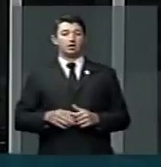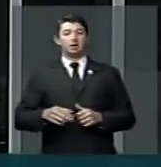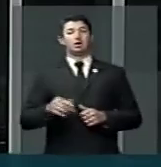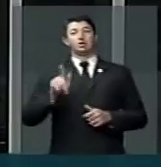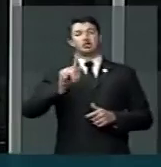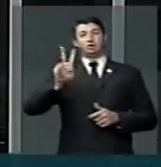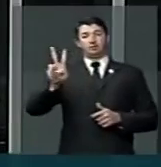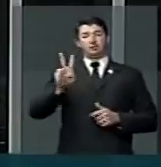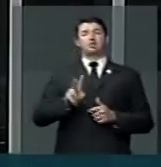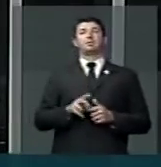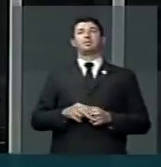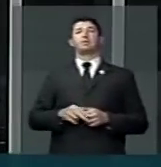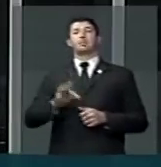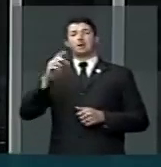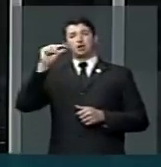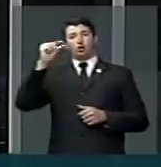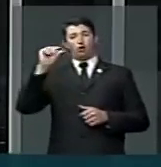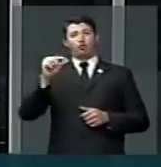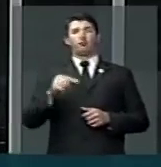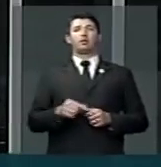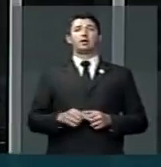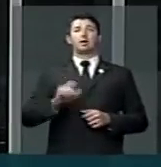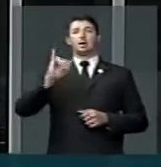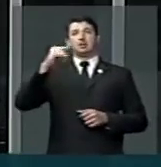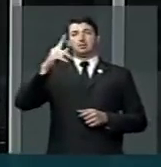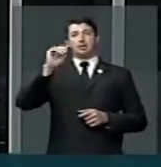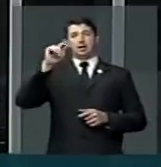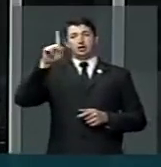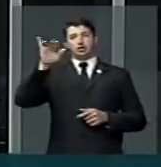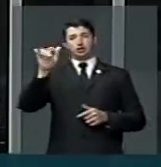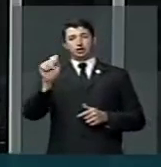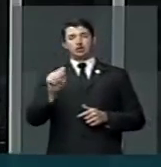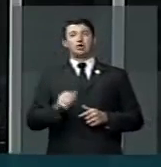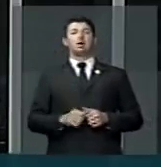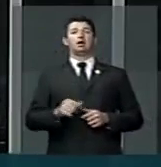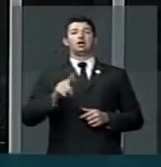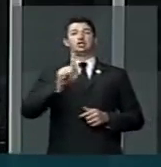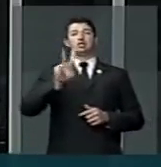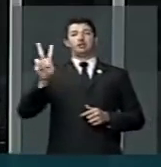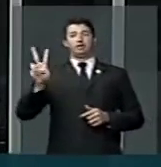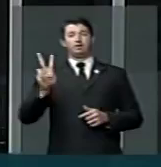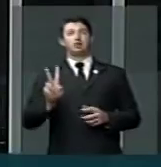Governador Valadares, Teófilotone, Ipatinga, Governador Valadares,